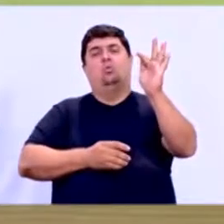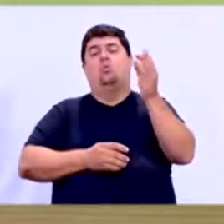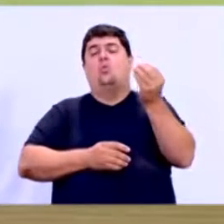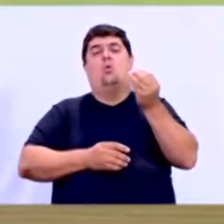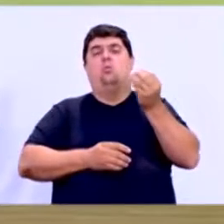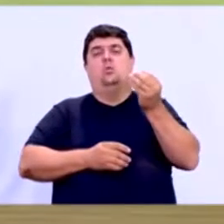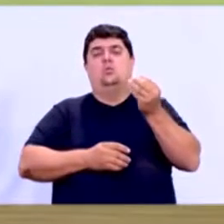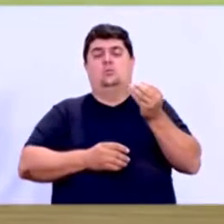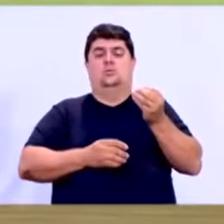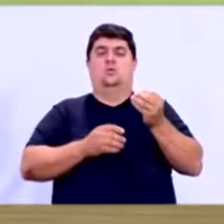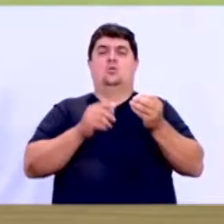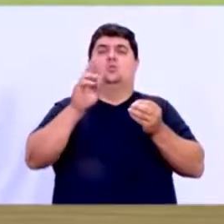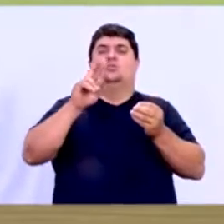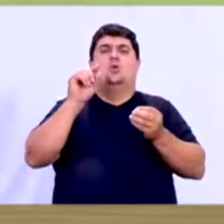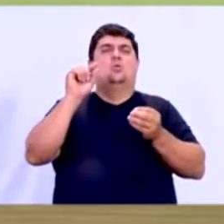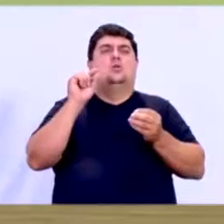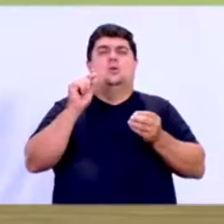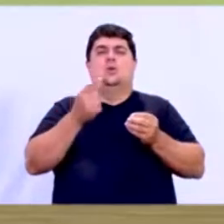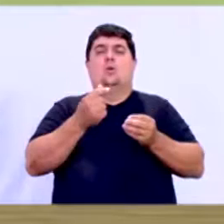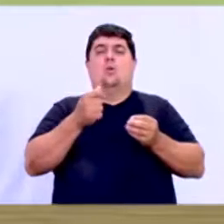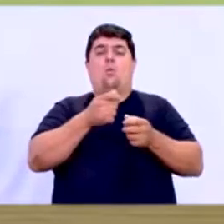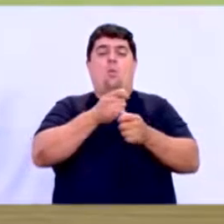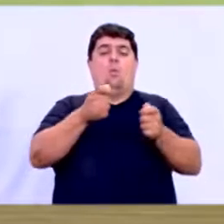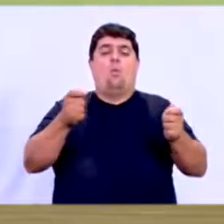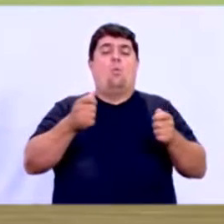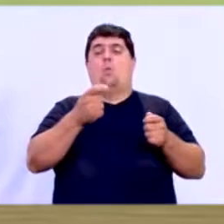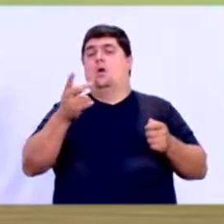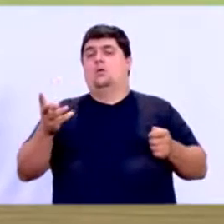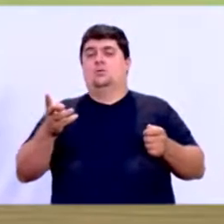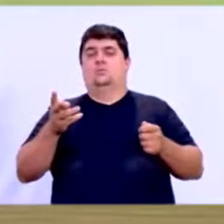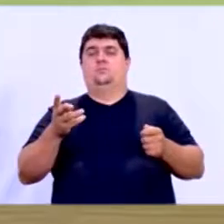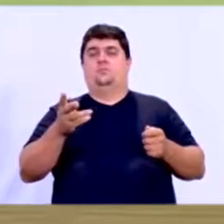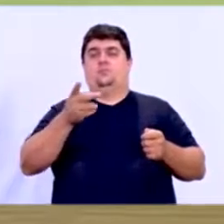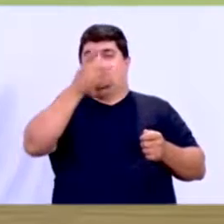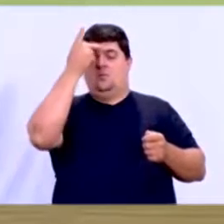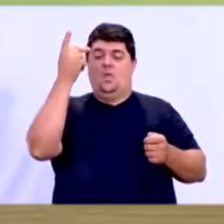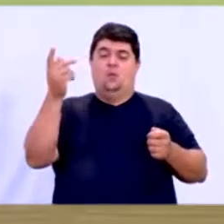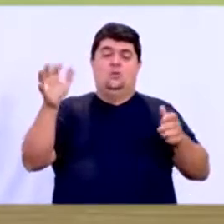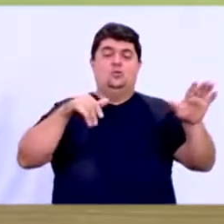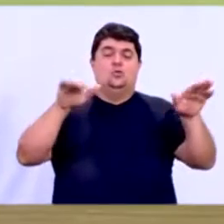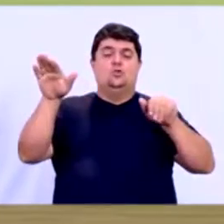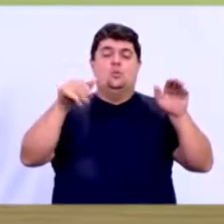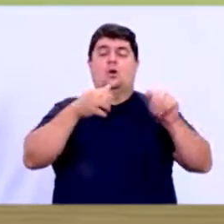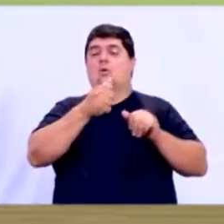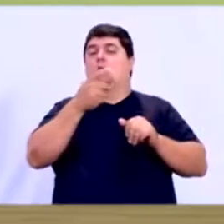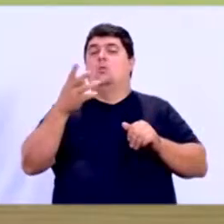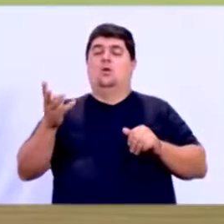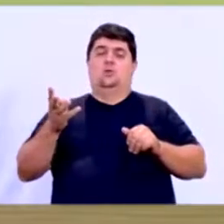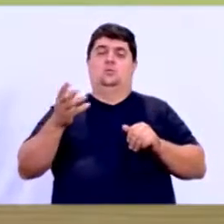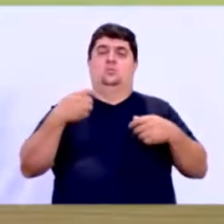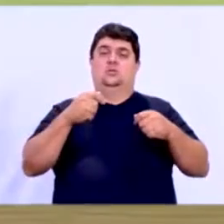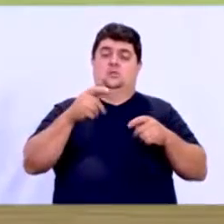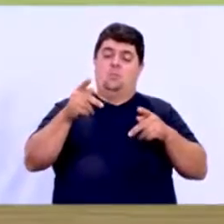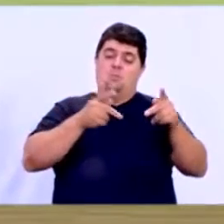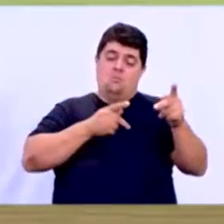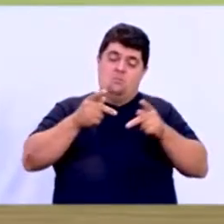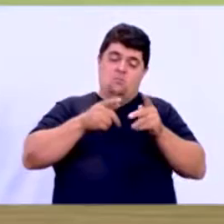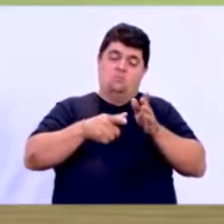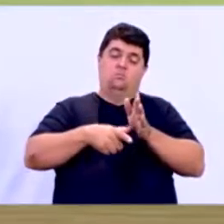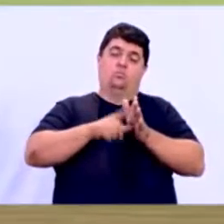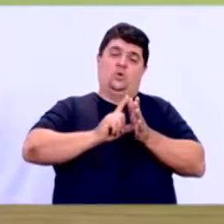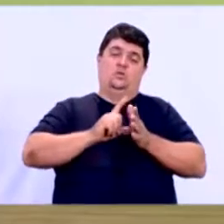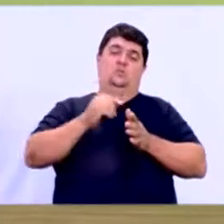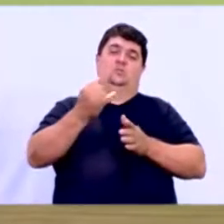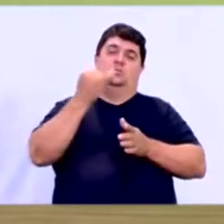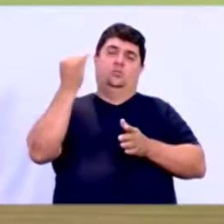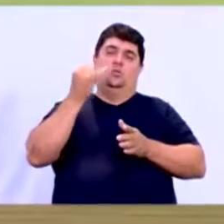objetivo, os recursos que você vai gastar, você também corre o risco de não conseguir atingir o objetivo, não é verdade? Então, por isso que é importante planejar e a gente vai